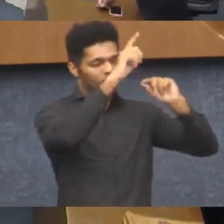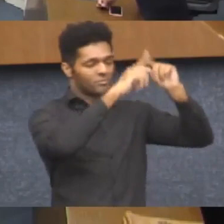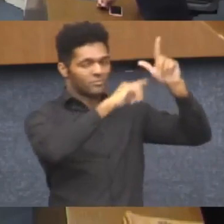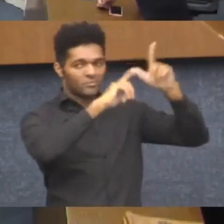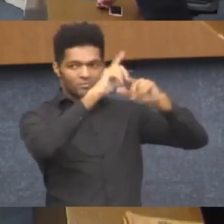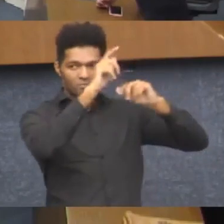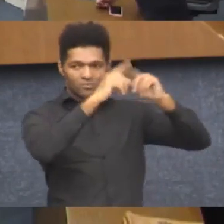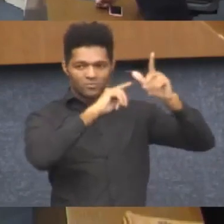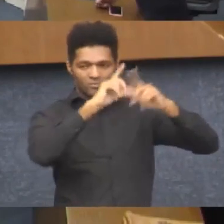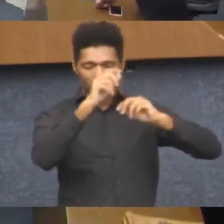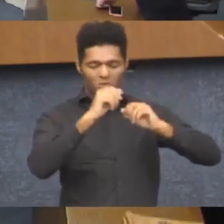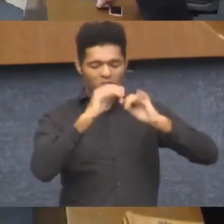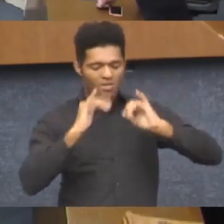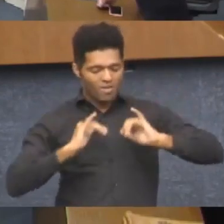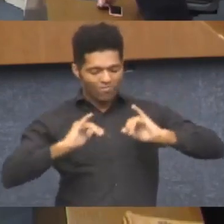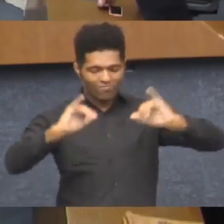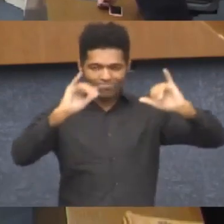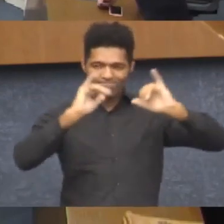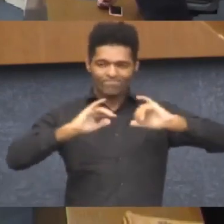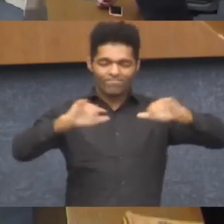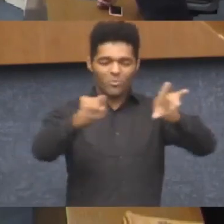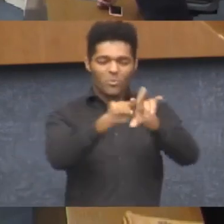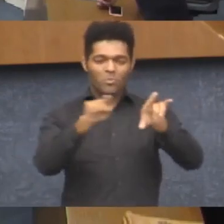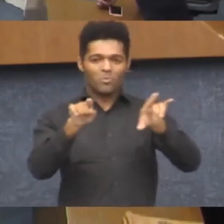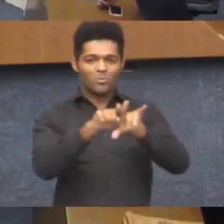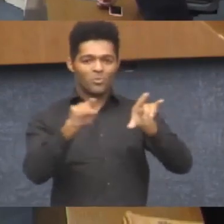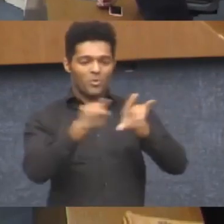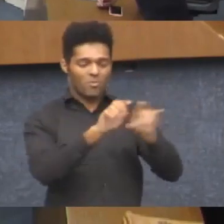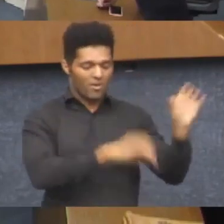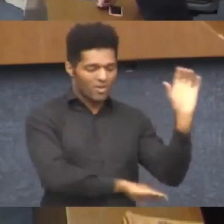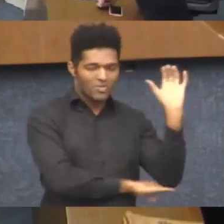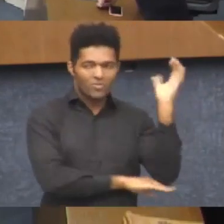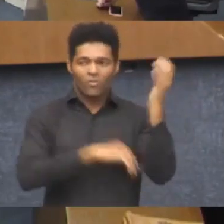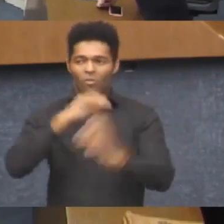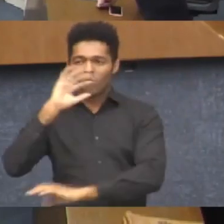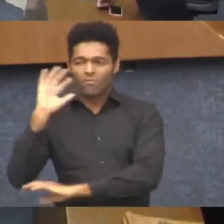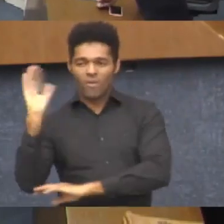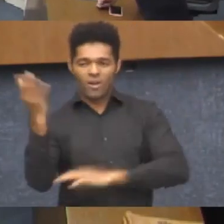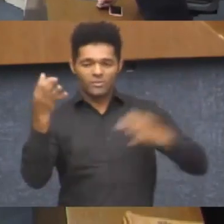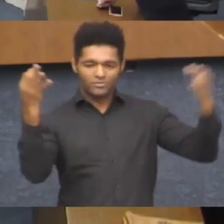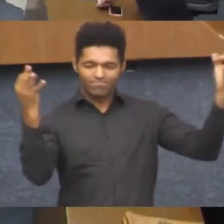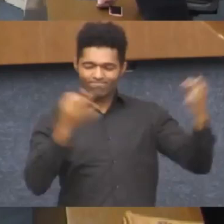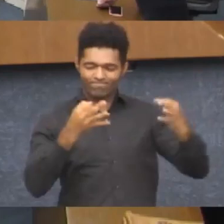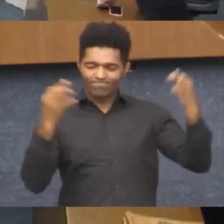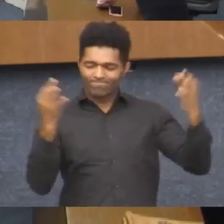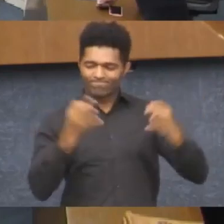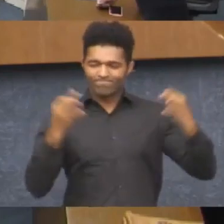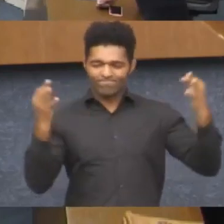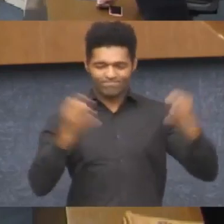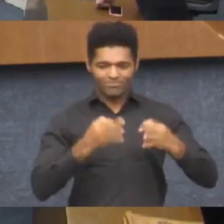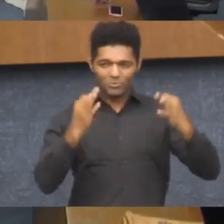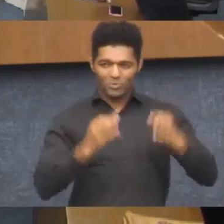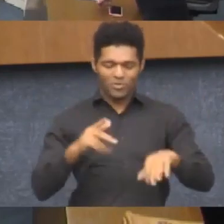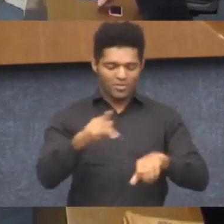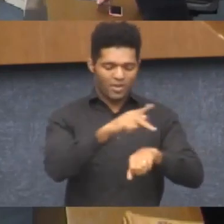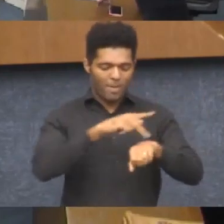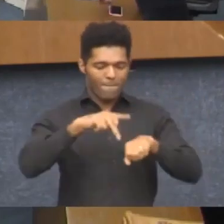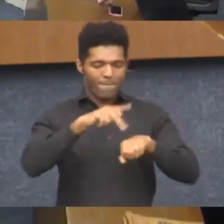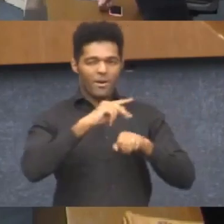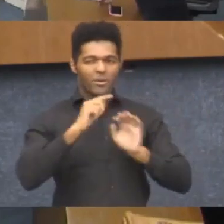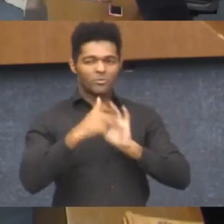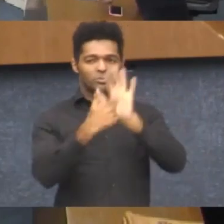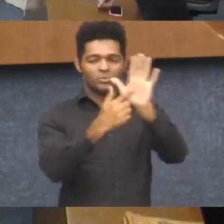ostentas estrelado, e diga ao verde louro dessa flâmula, paz